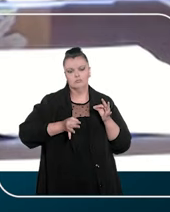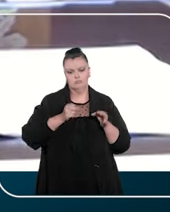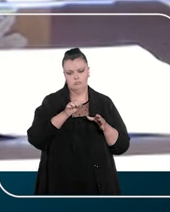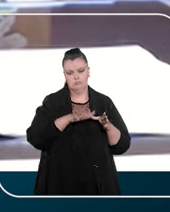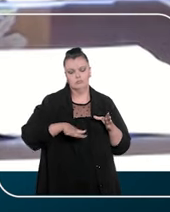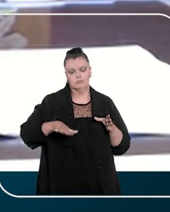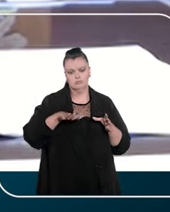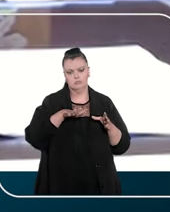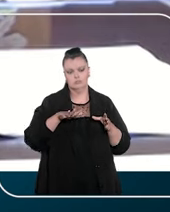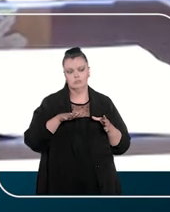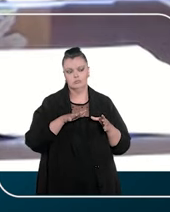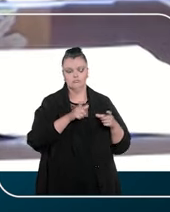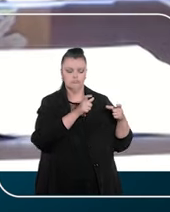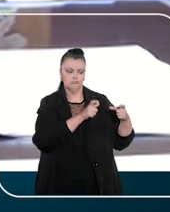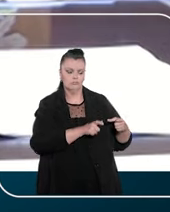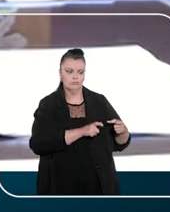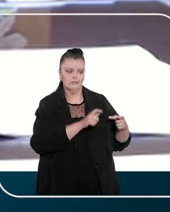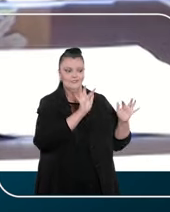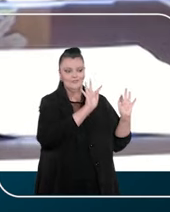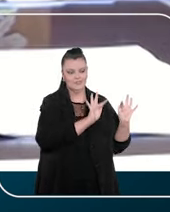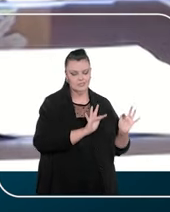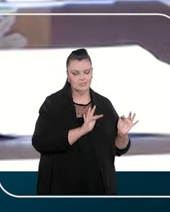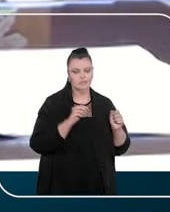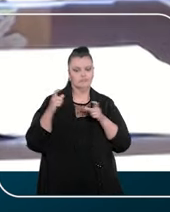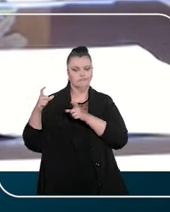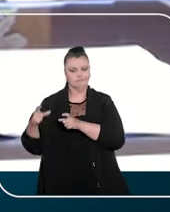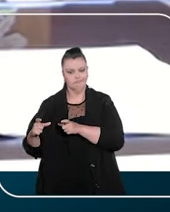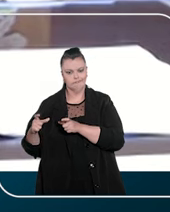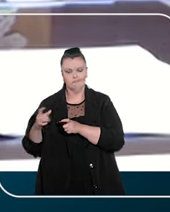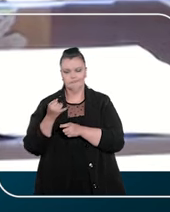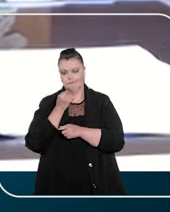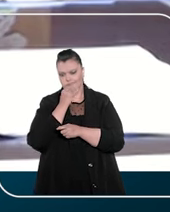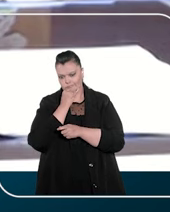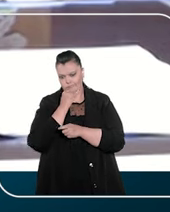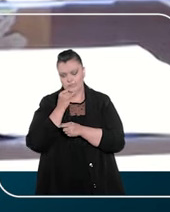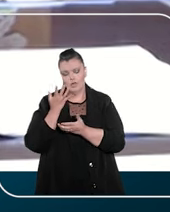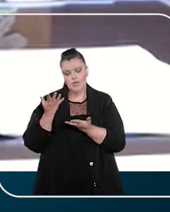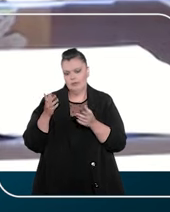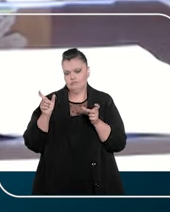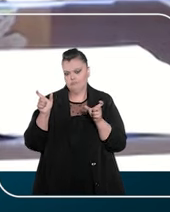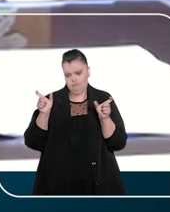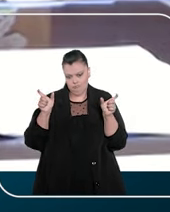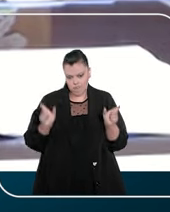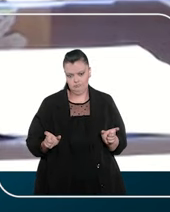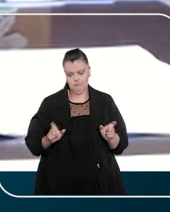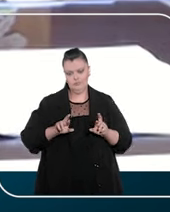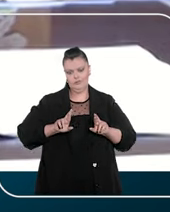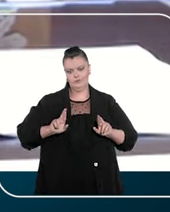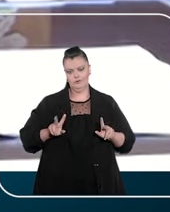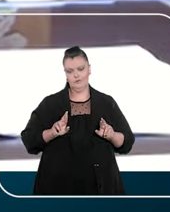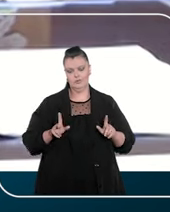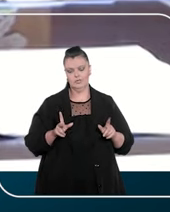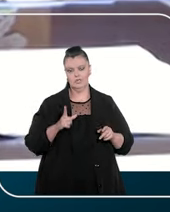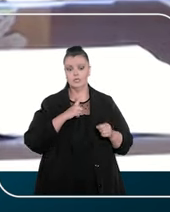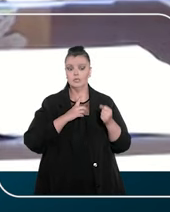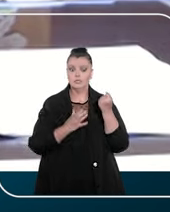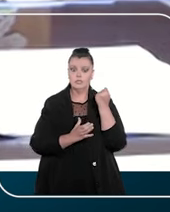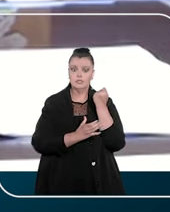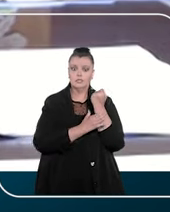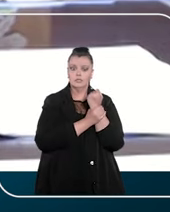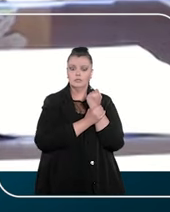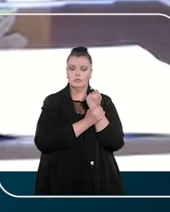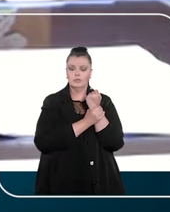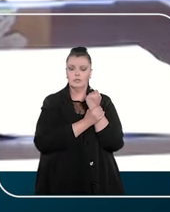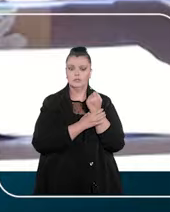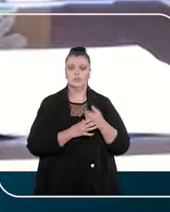vai ficar feliz e o outro vai ficar triste. Mas se houver segurança, que se referiu